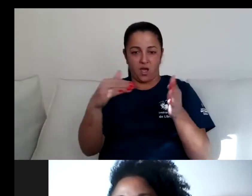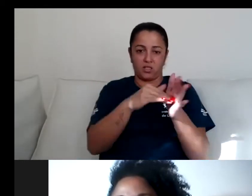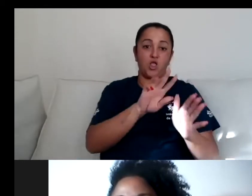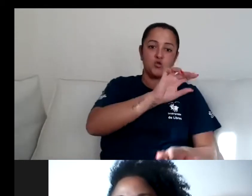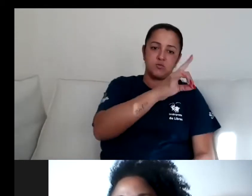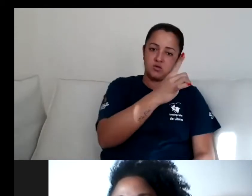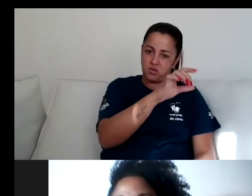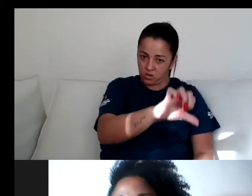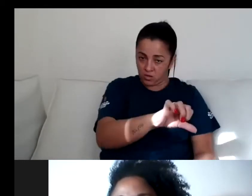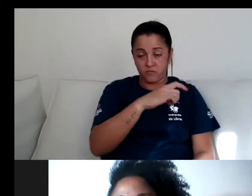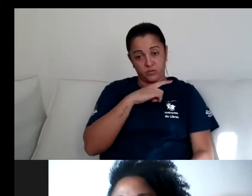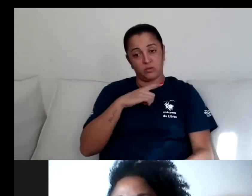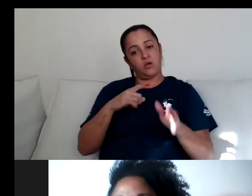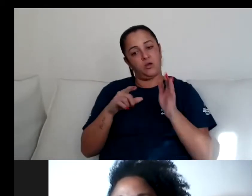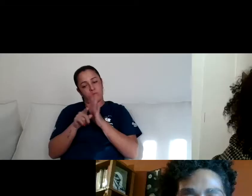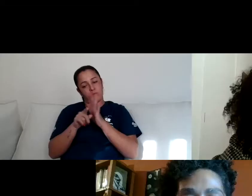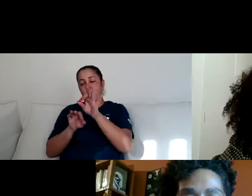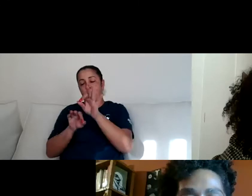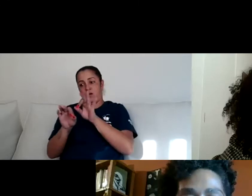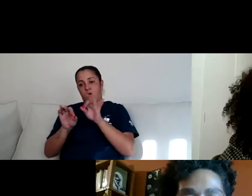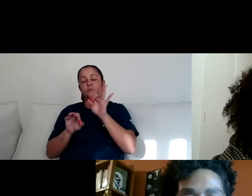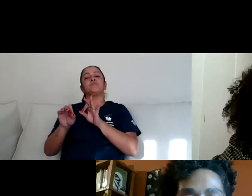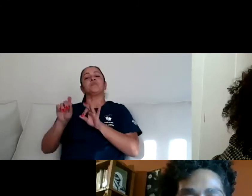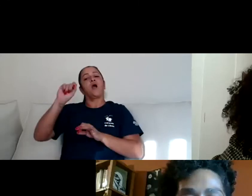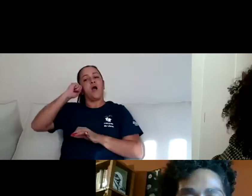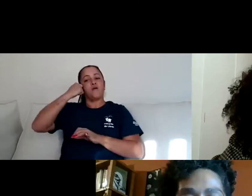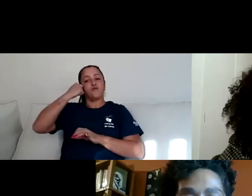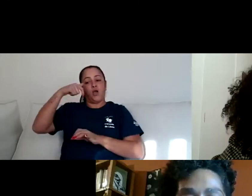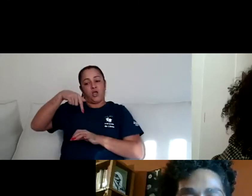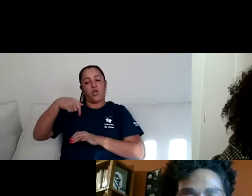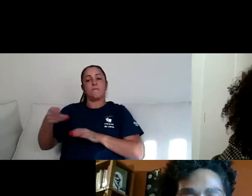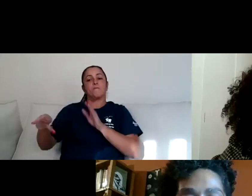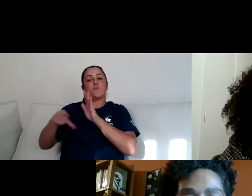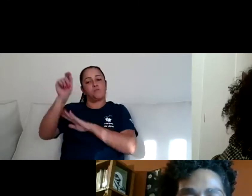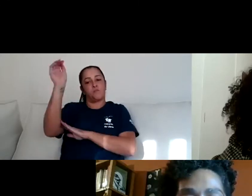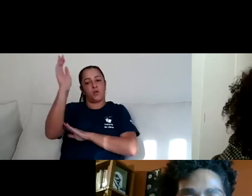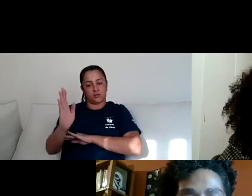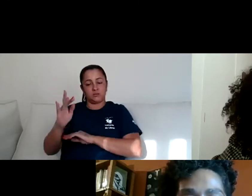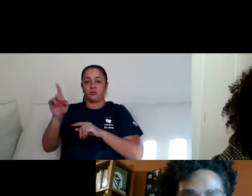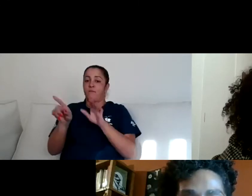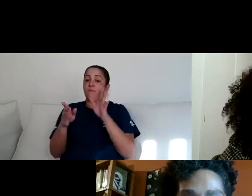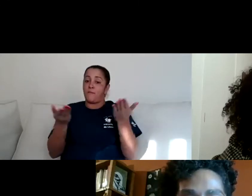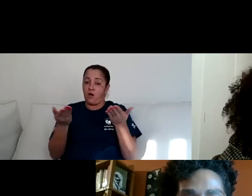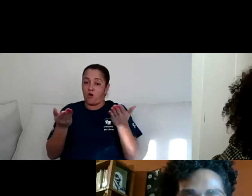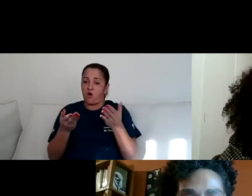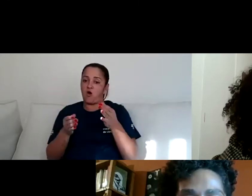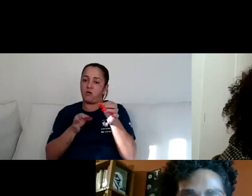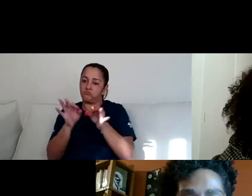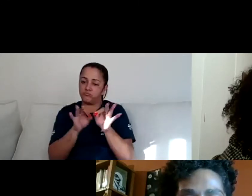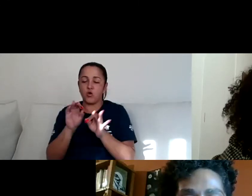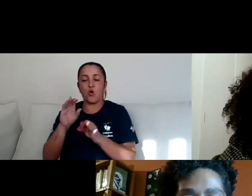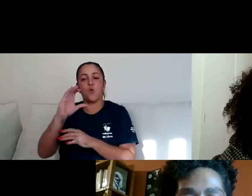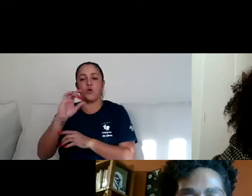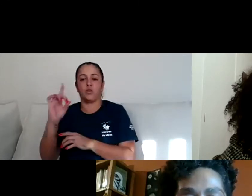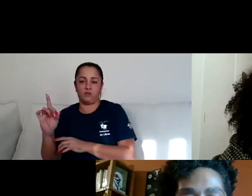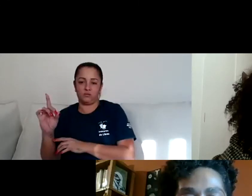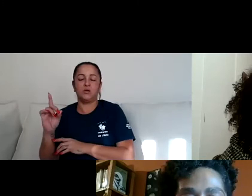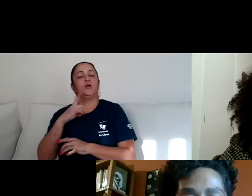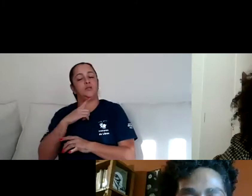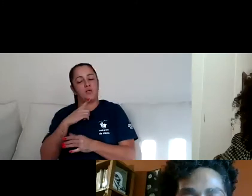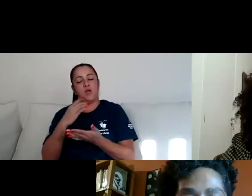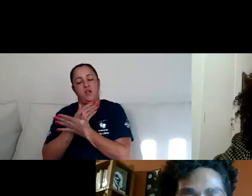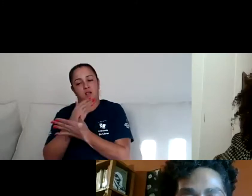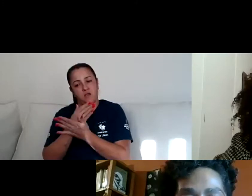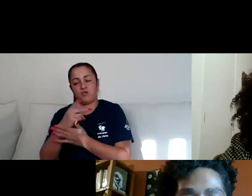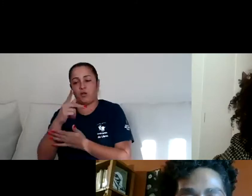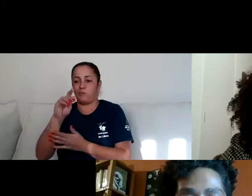Brasil. Atualmente, ela coordena a coleção Insurgências da Pólen Livros e integra o Conselho Consultivo